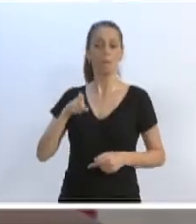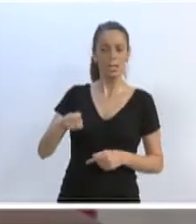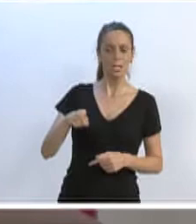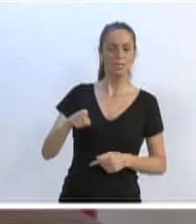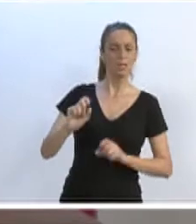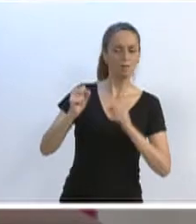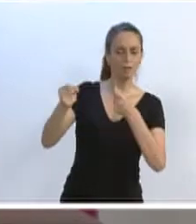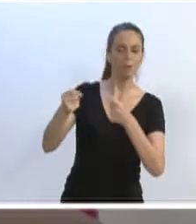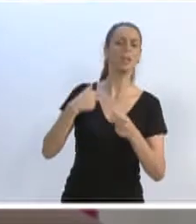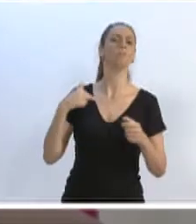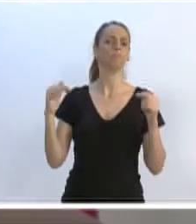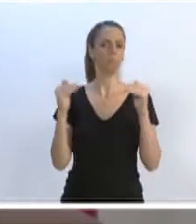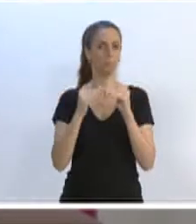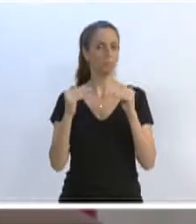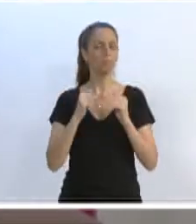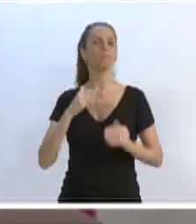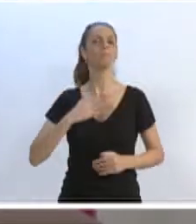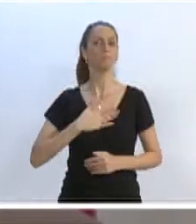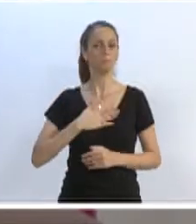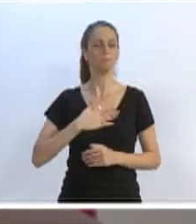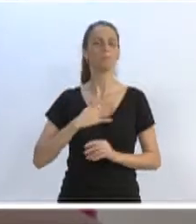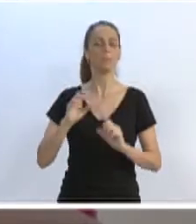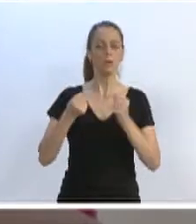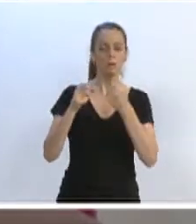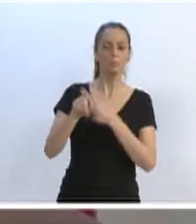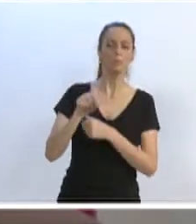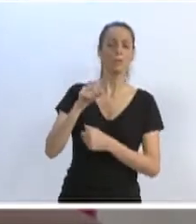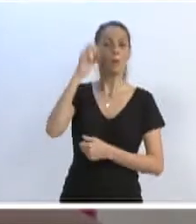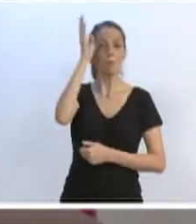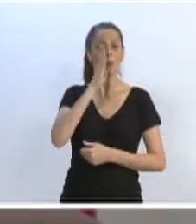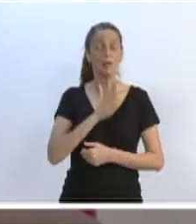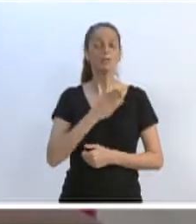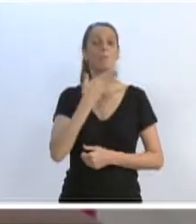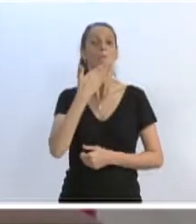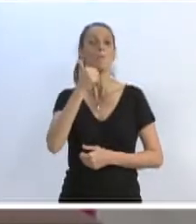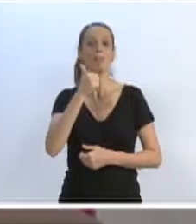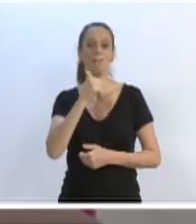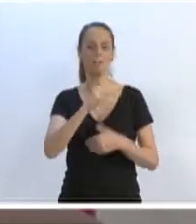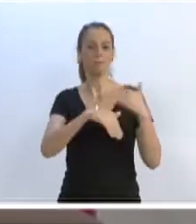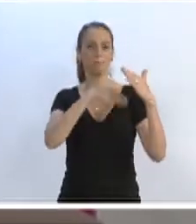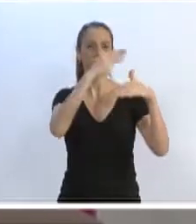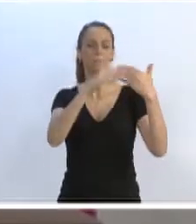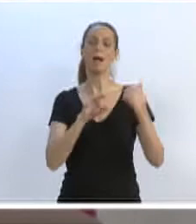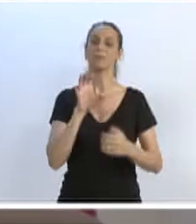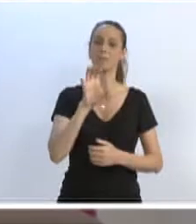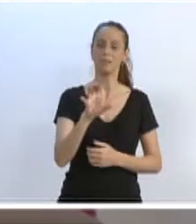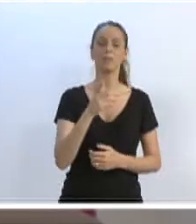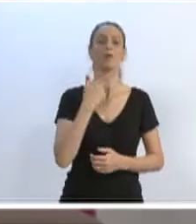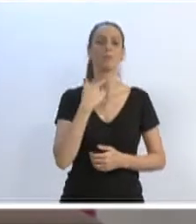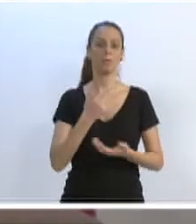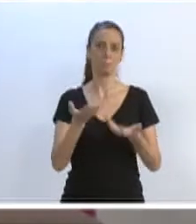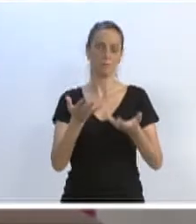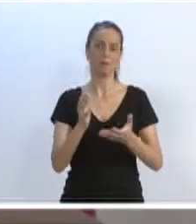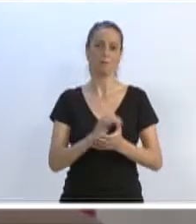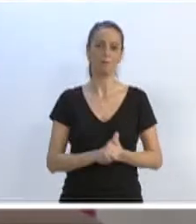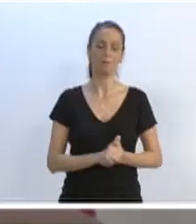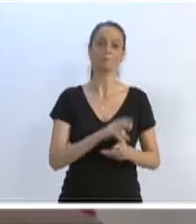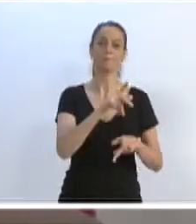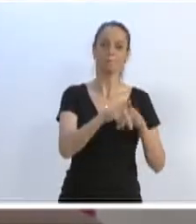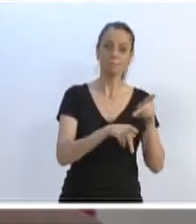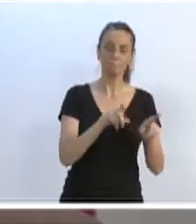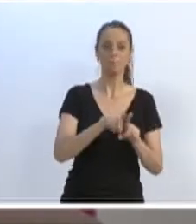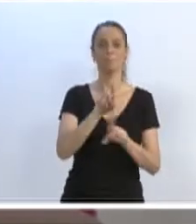que eu quero, este é o político que eu quero. Esse é o Brasil melhor que eu quero. É isso que eu quero da população e da